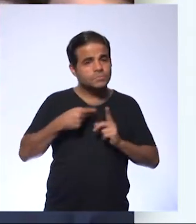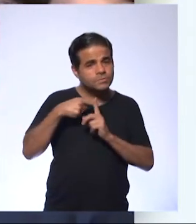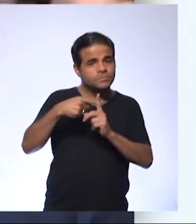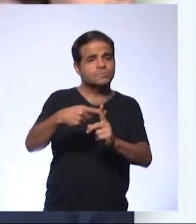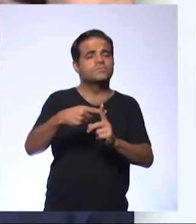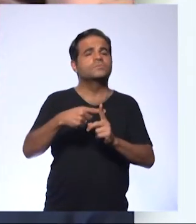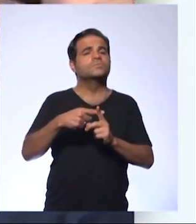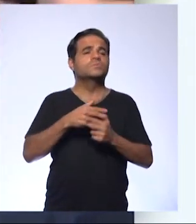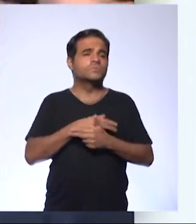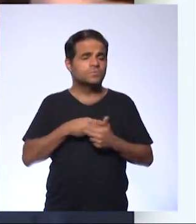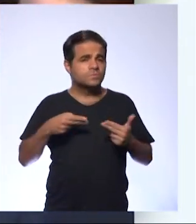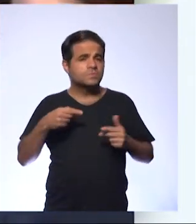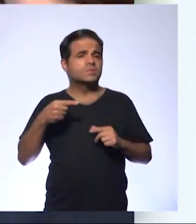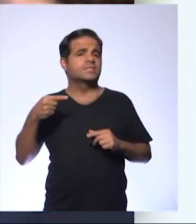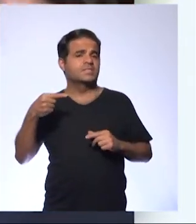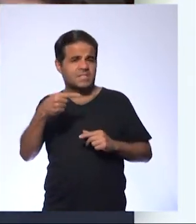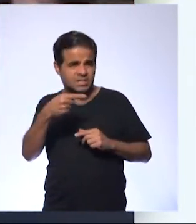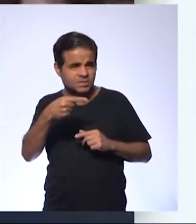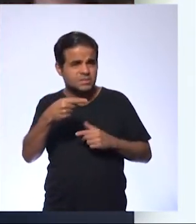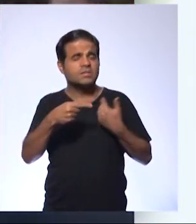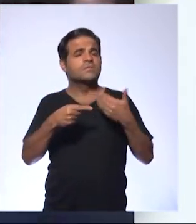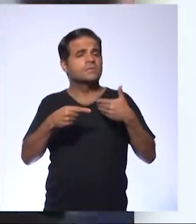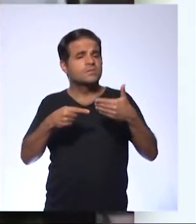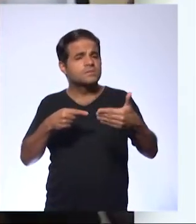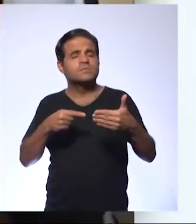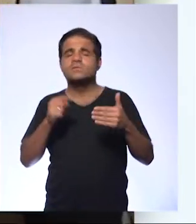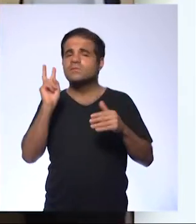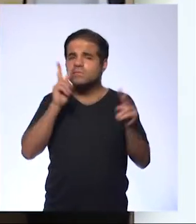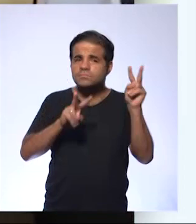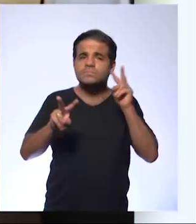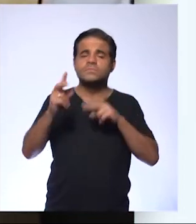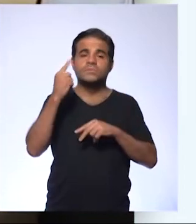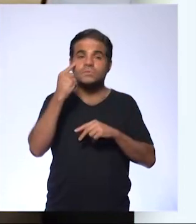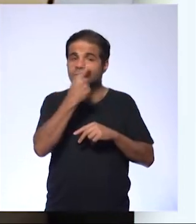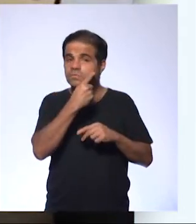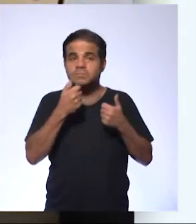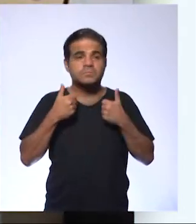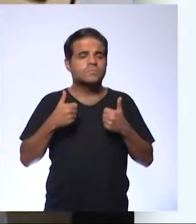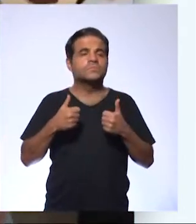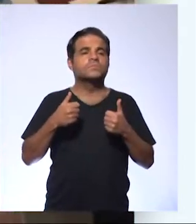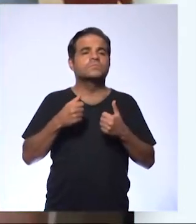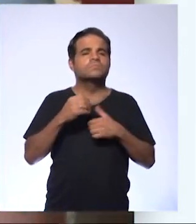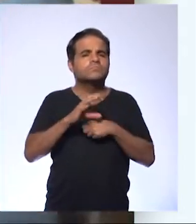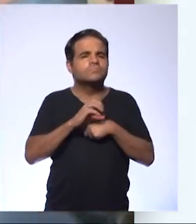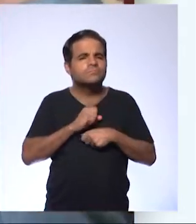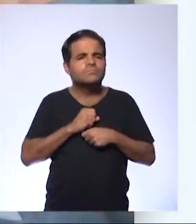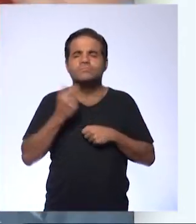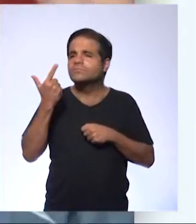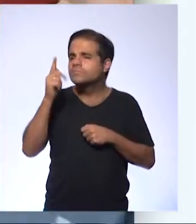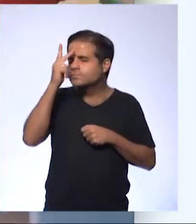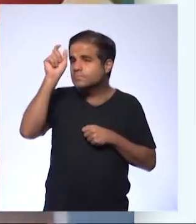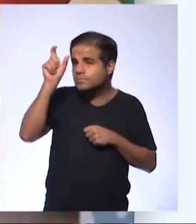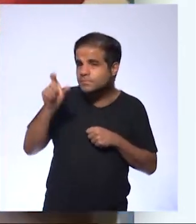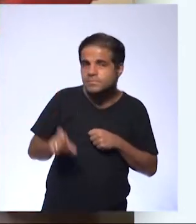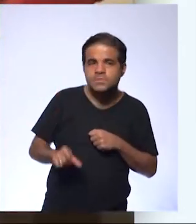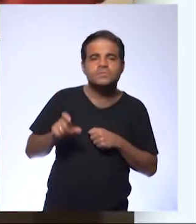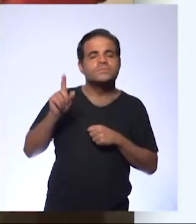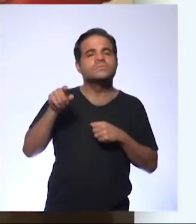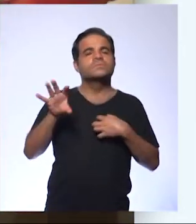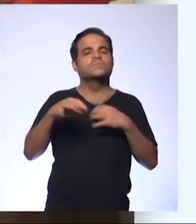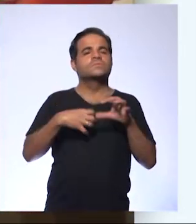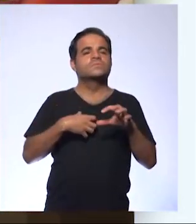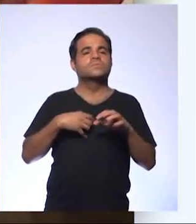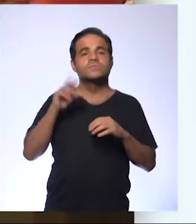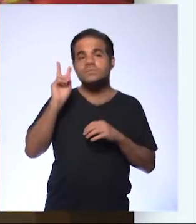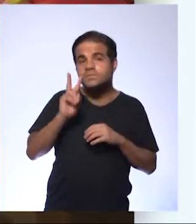coisas negativas. Isso você vai começar a ver com bons olhos, com amorosidade o outro. E isso é empatia,